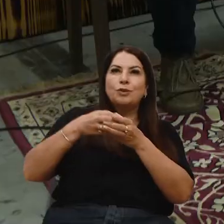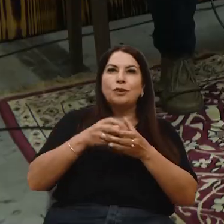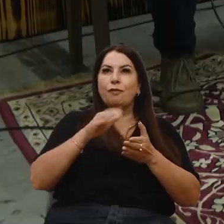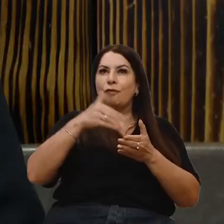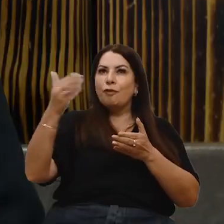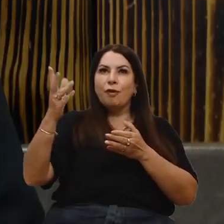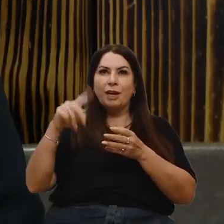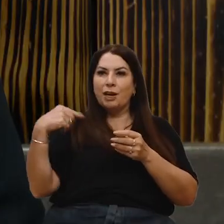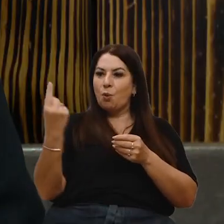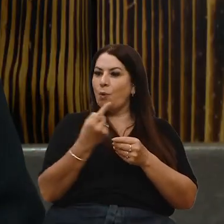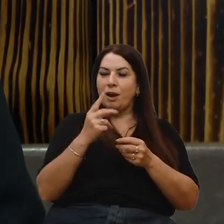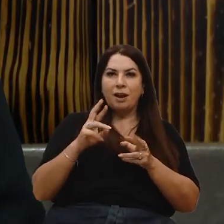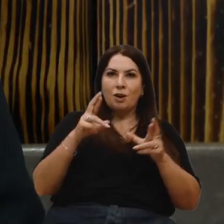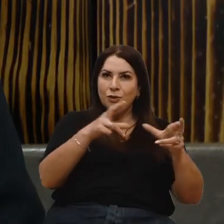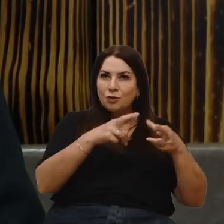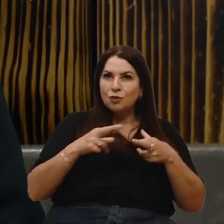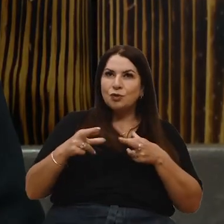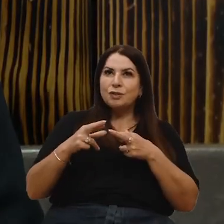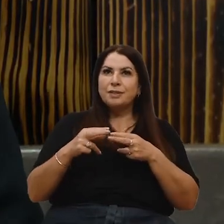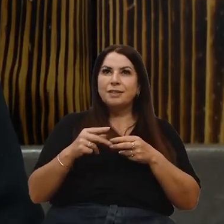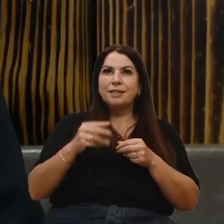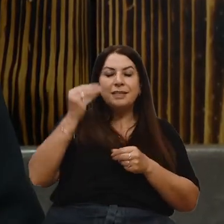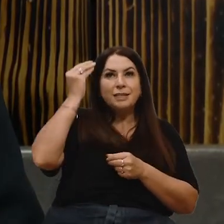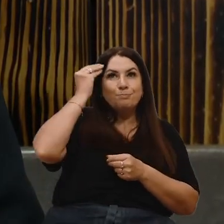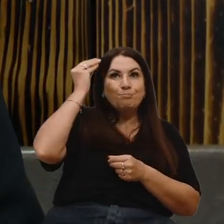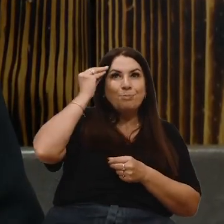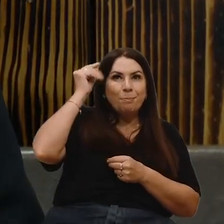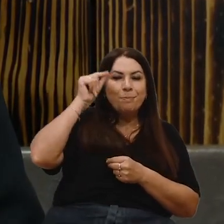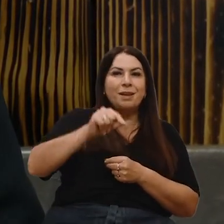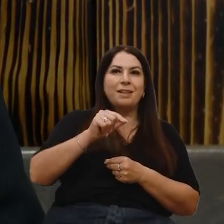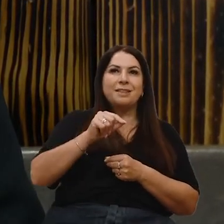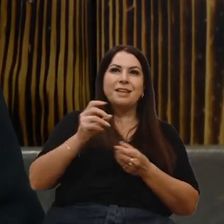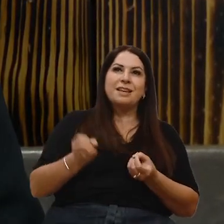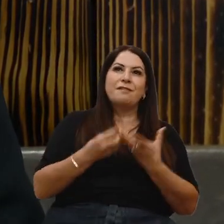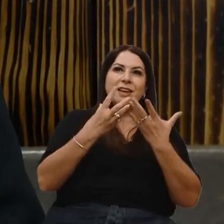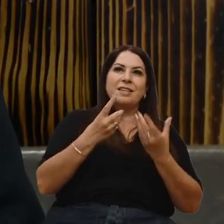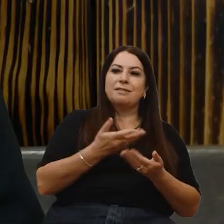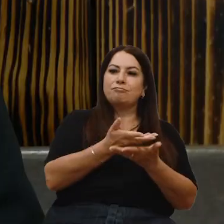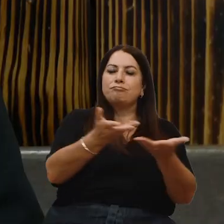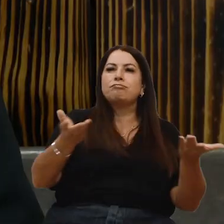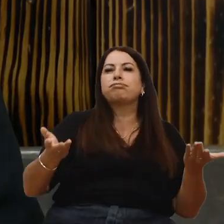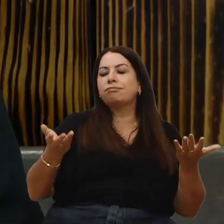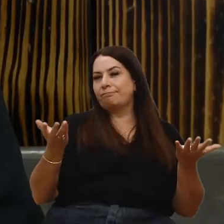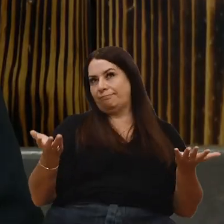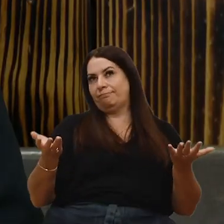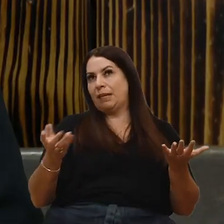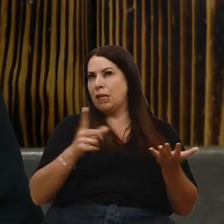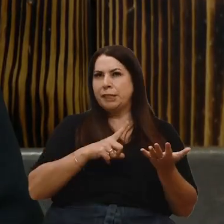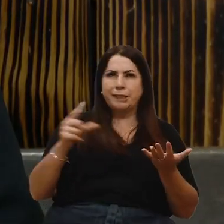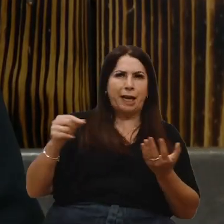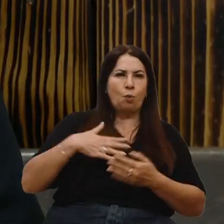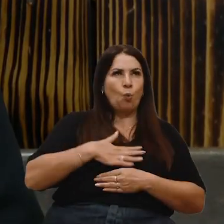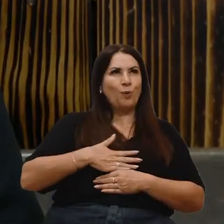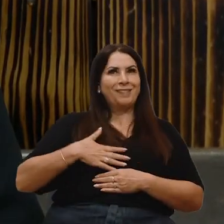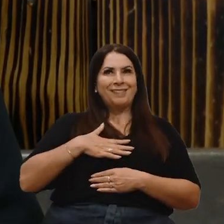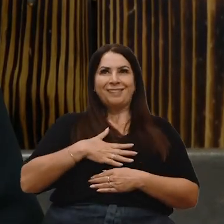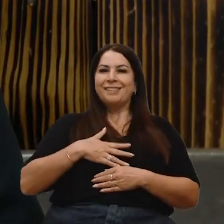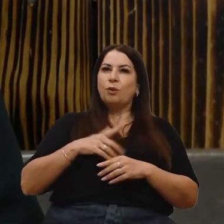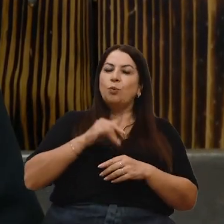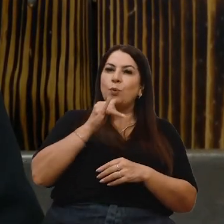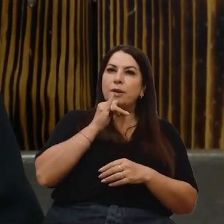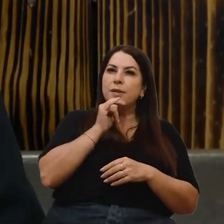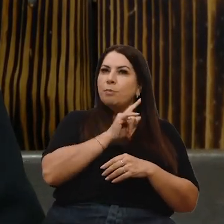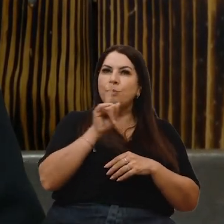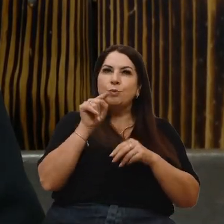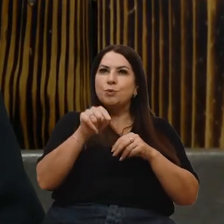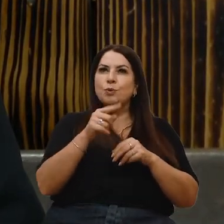fora, quem não é da nossa região e experimenta o que a nossa festa tem à disposição, sai daqui muito satisfeito. Eu